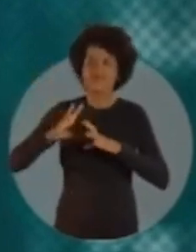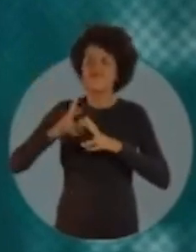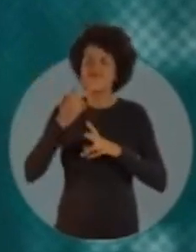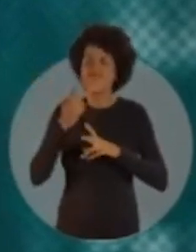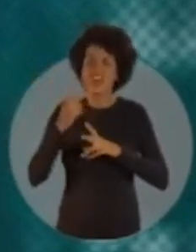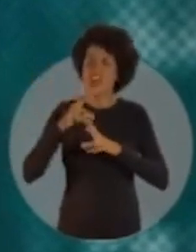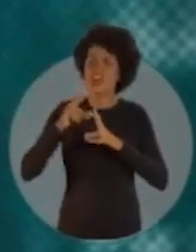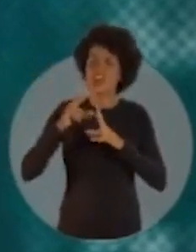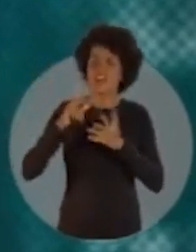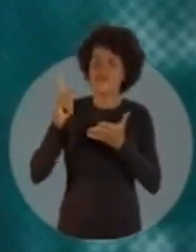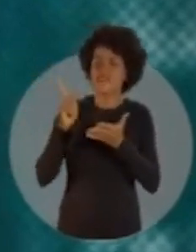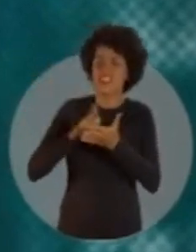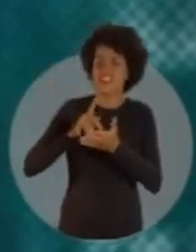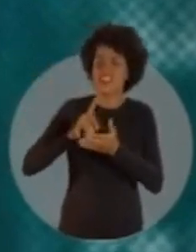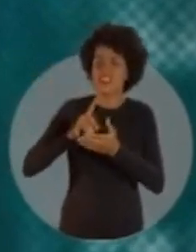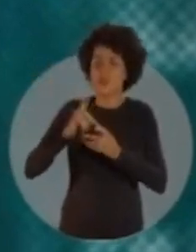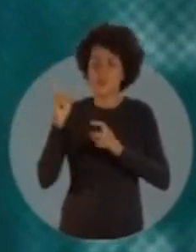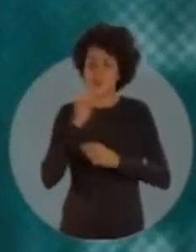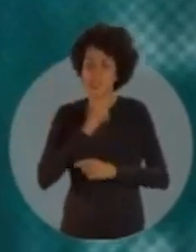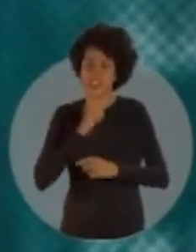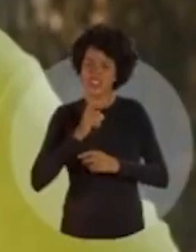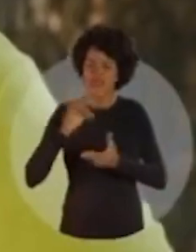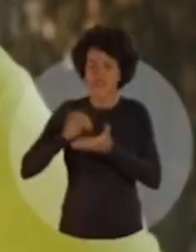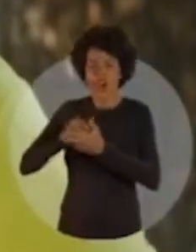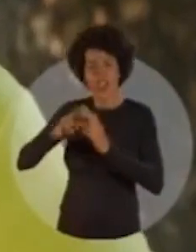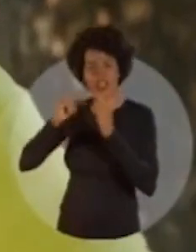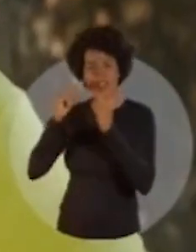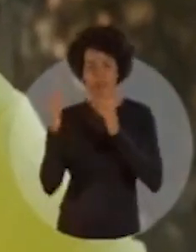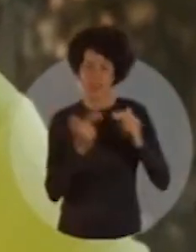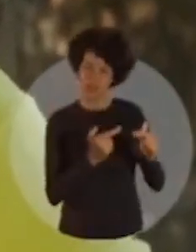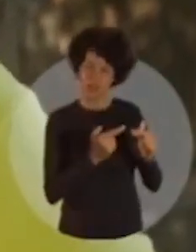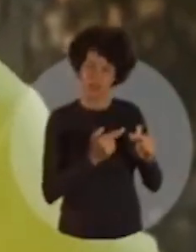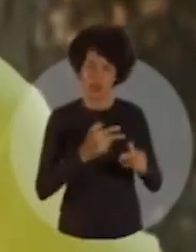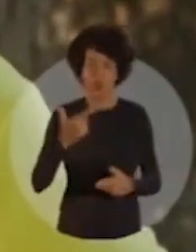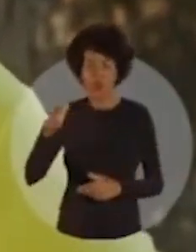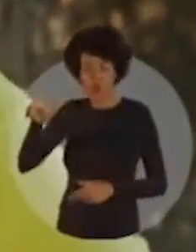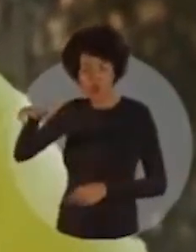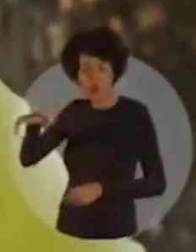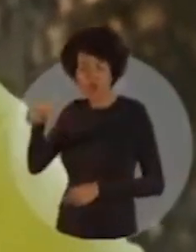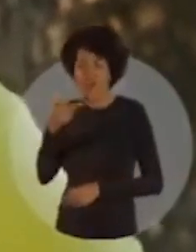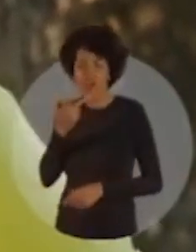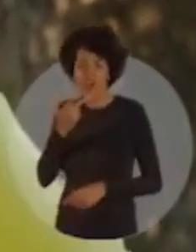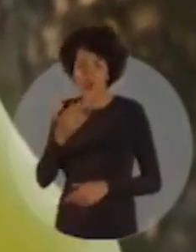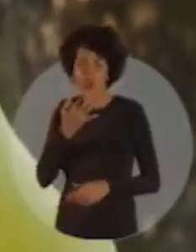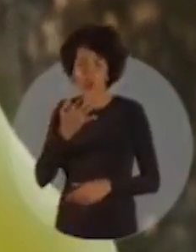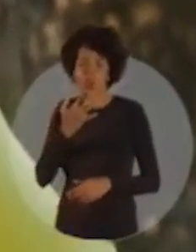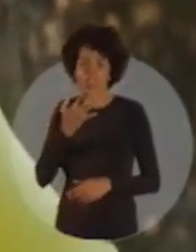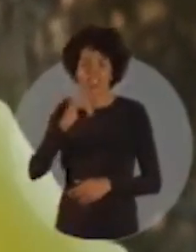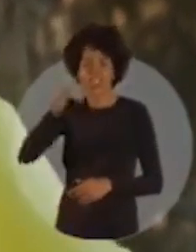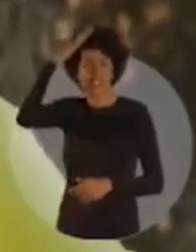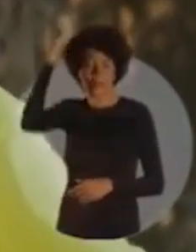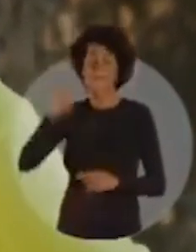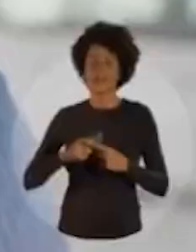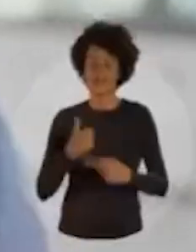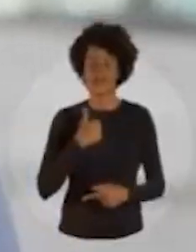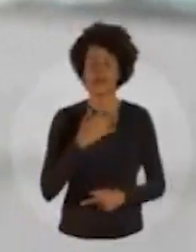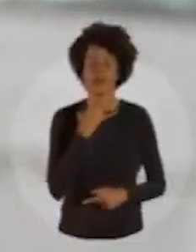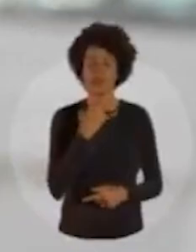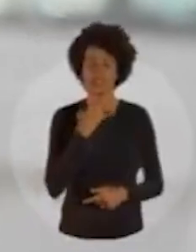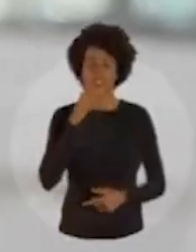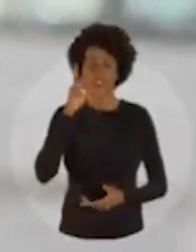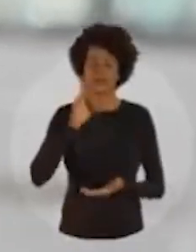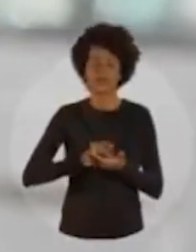mente e desrespeita o adversário o outro diz que ninguém conhece Jerônimo Mas eu conheço Jerônimo